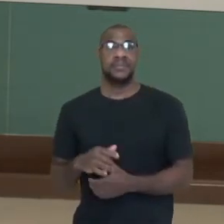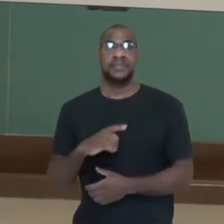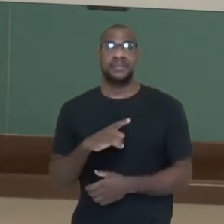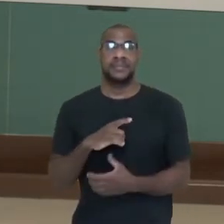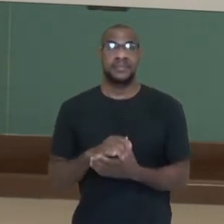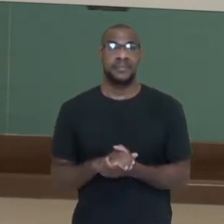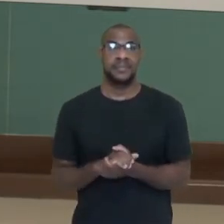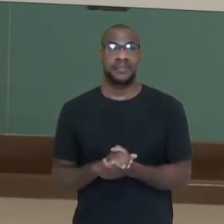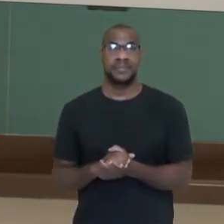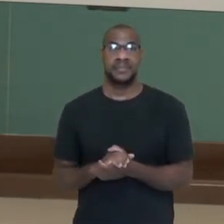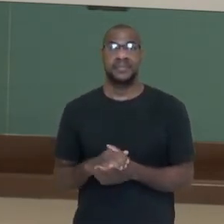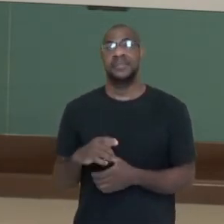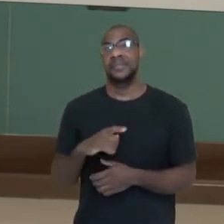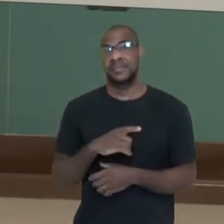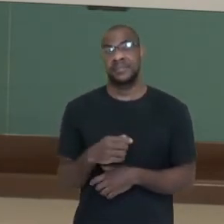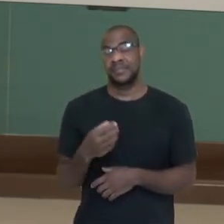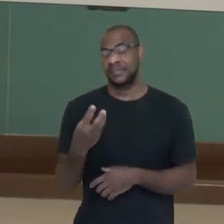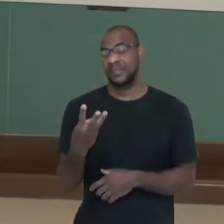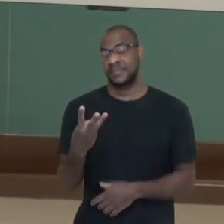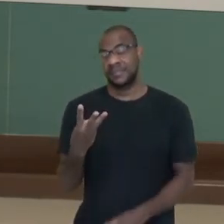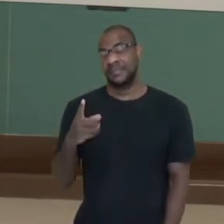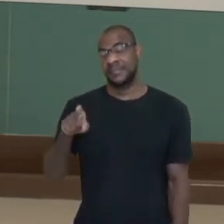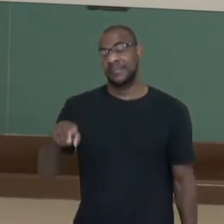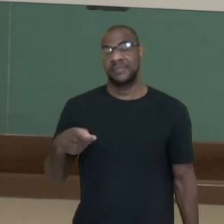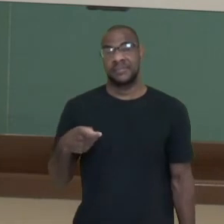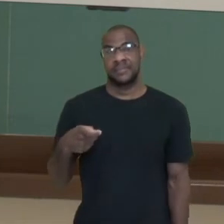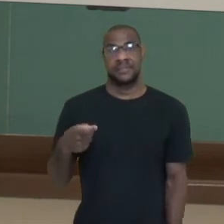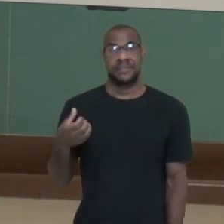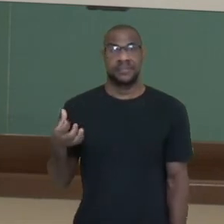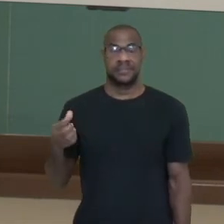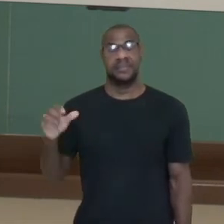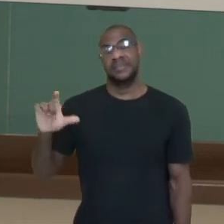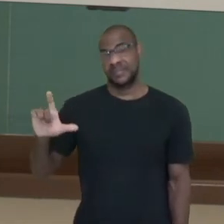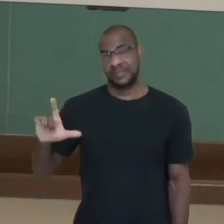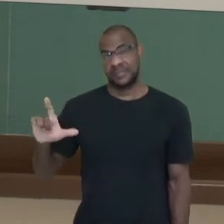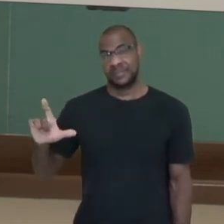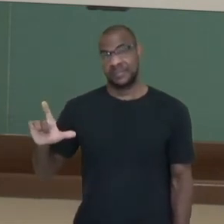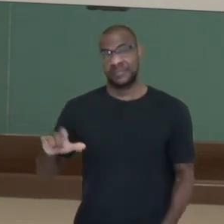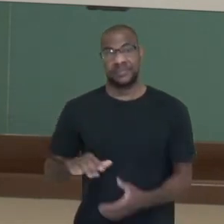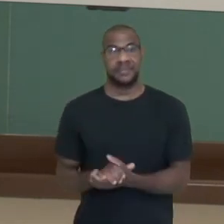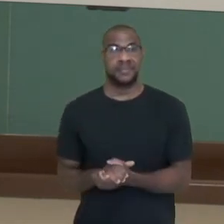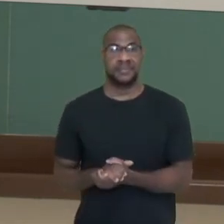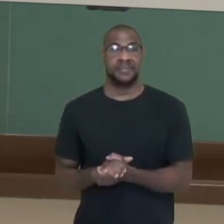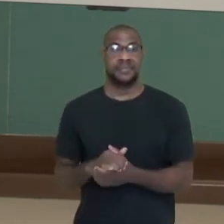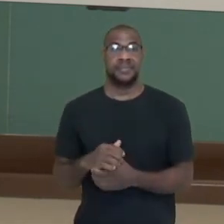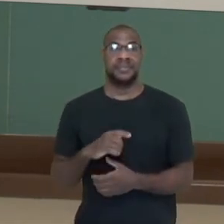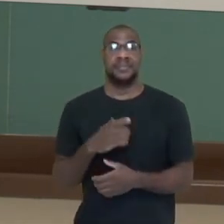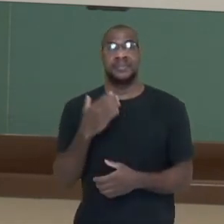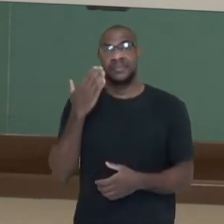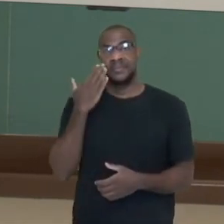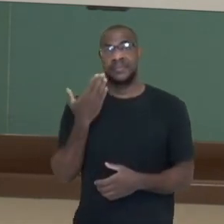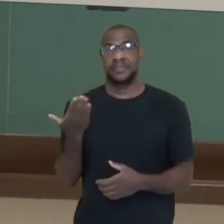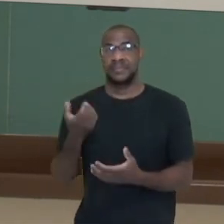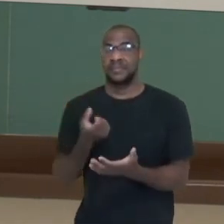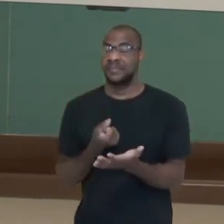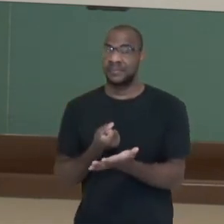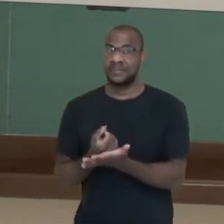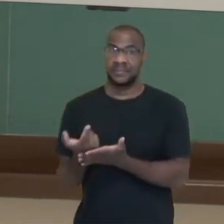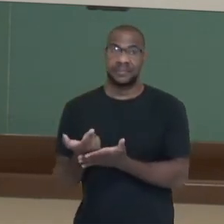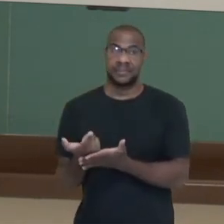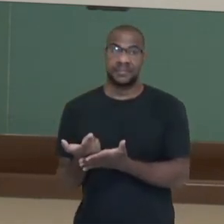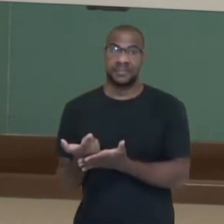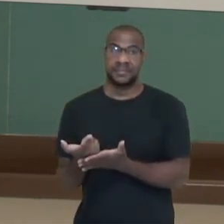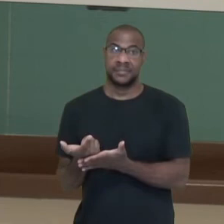com 3,6 litros dentro de cada um. Se eu comprar 5 latas, vai faltar tinta. Então eu vou